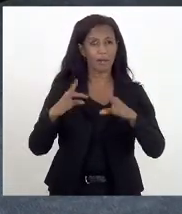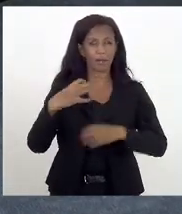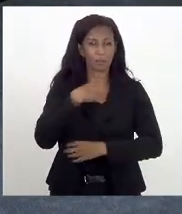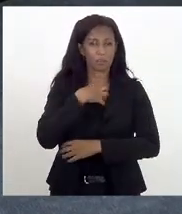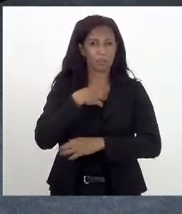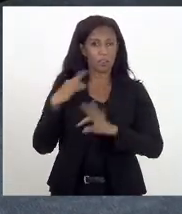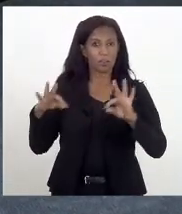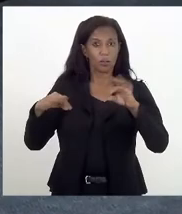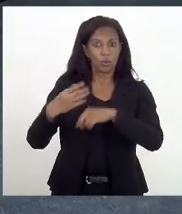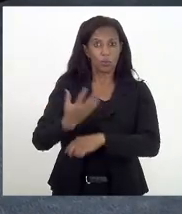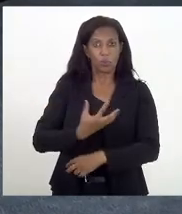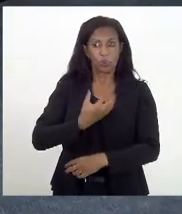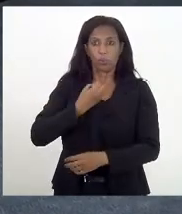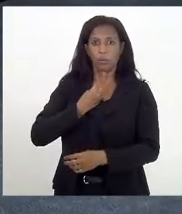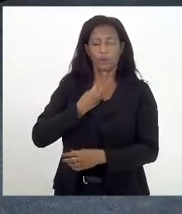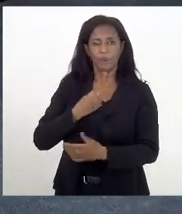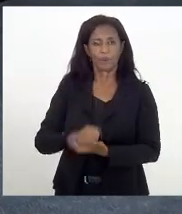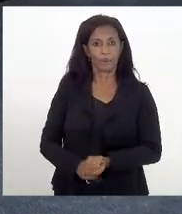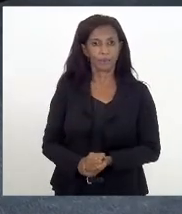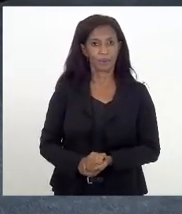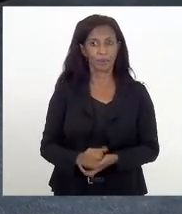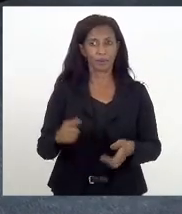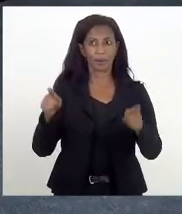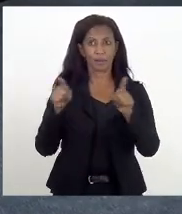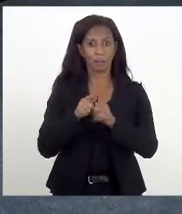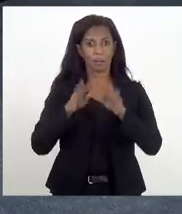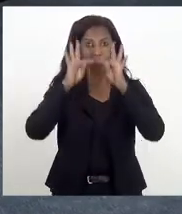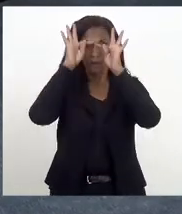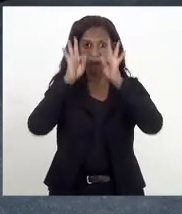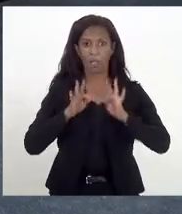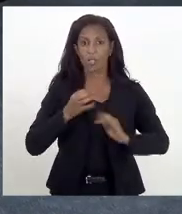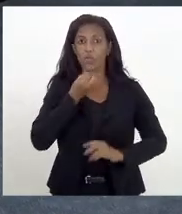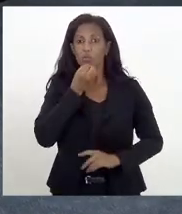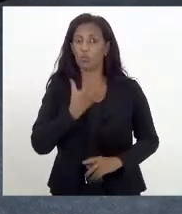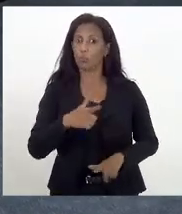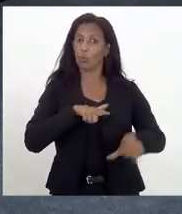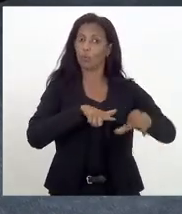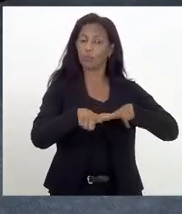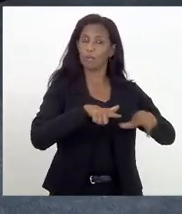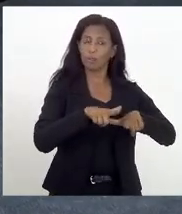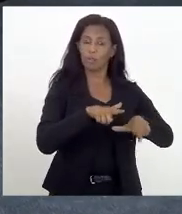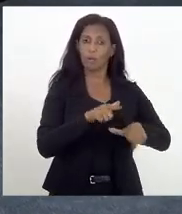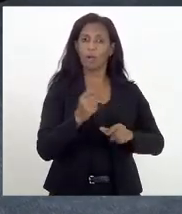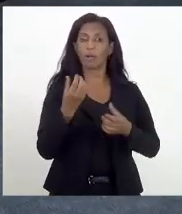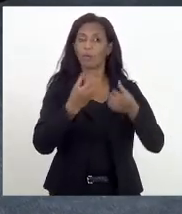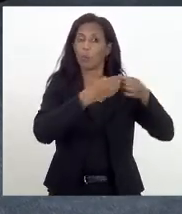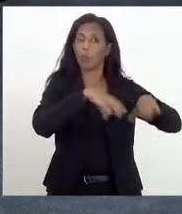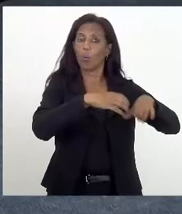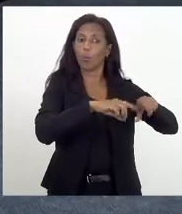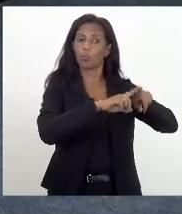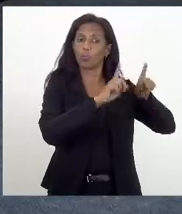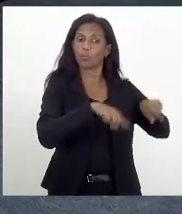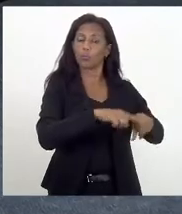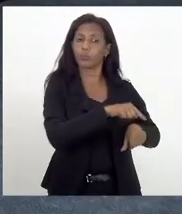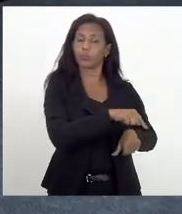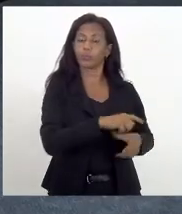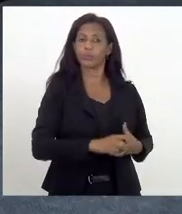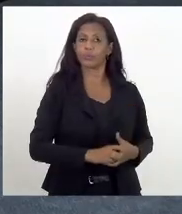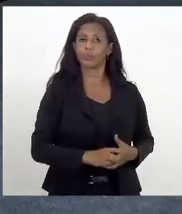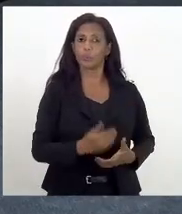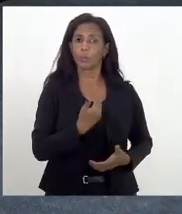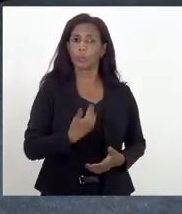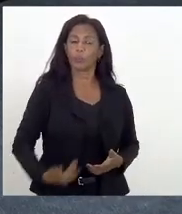todos nós fomos surpreendidos inclusive toda no testemunho de um bom trabalho realizado no que diz respeito ao concurso público a